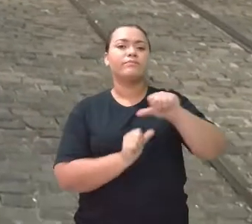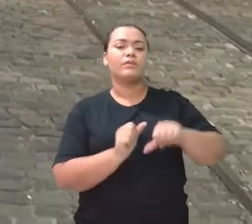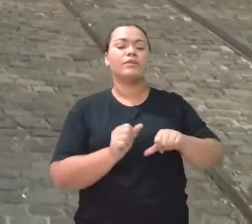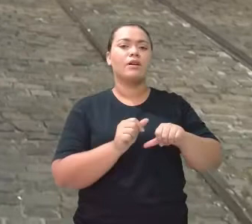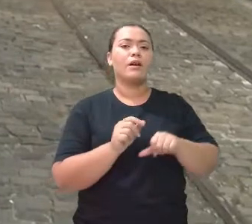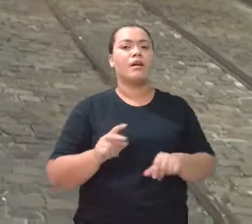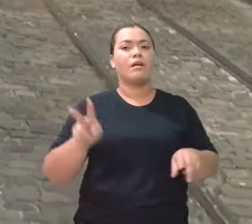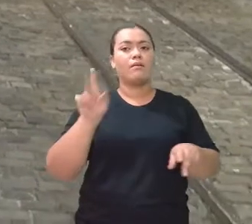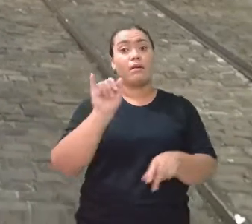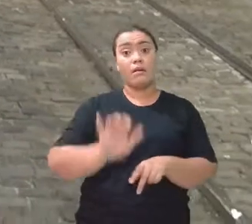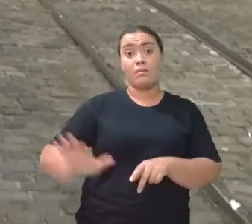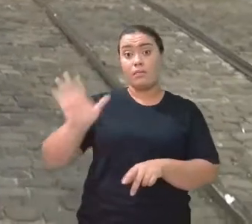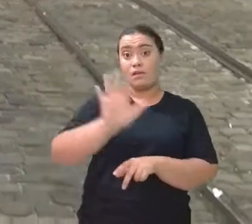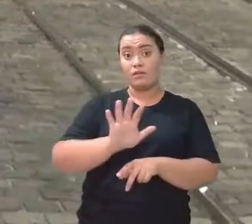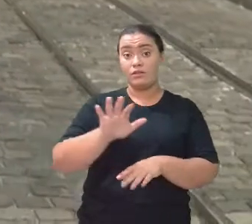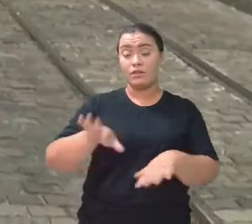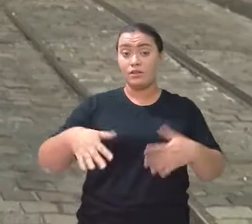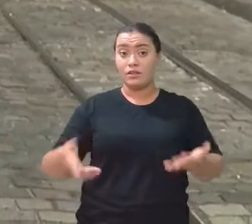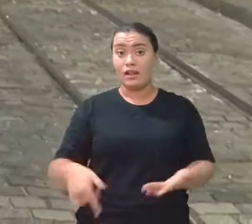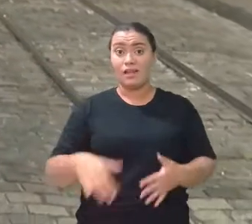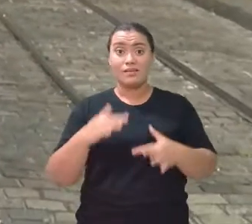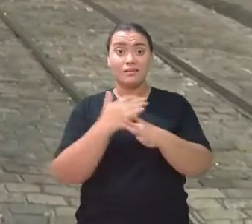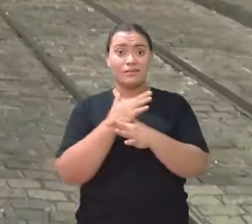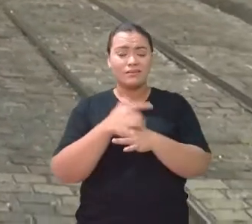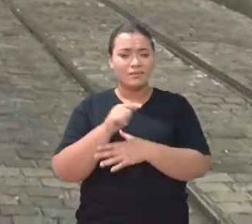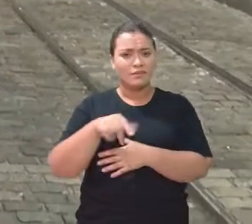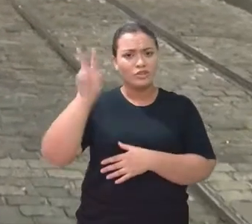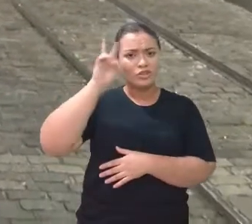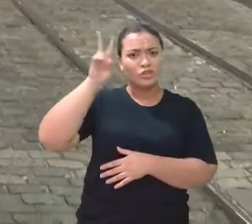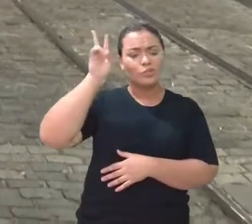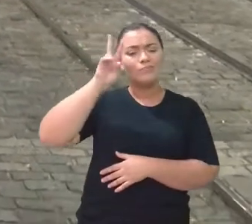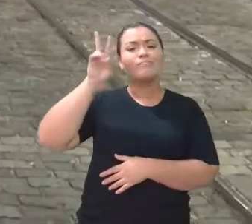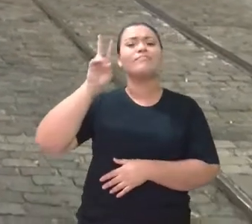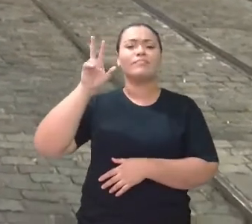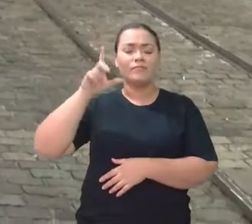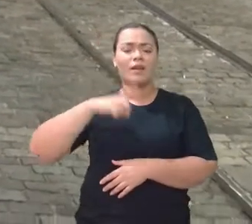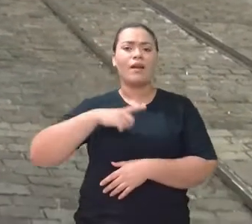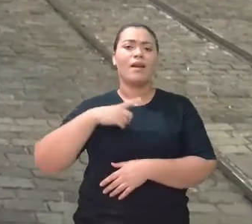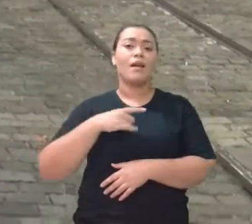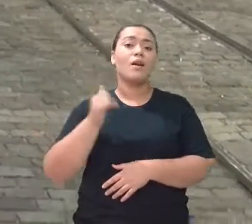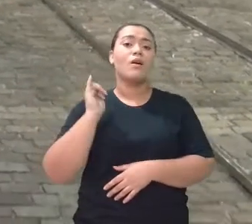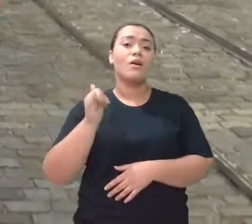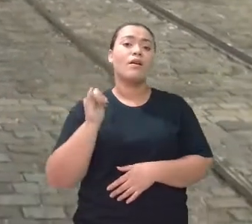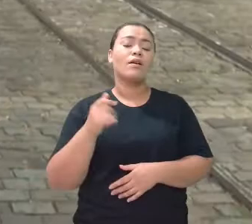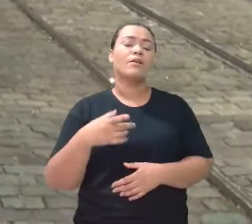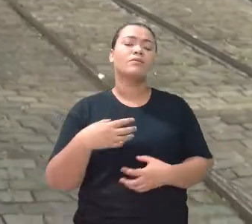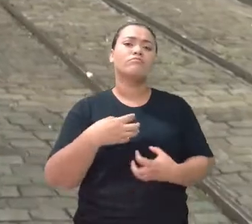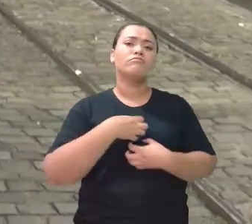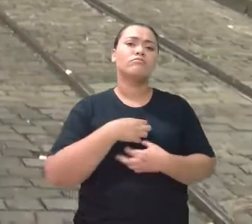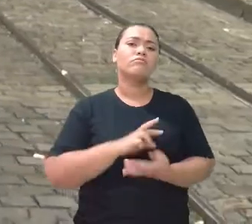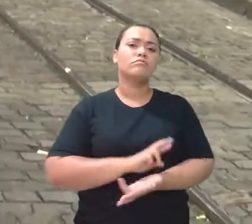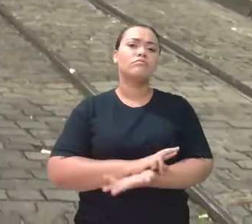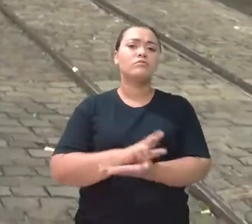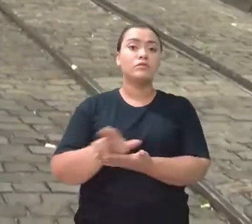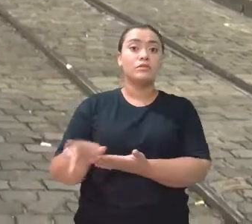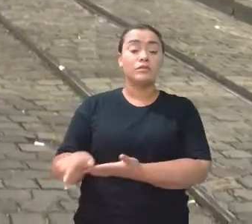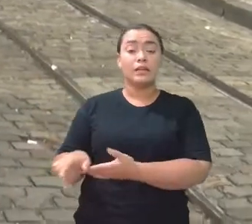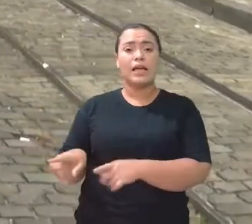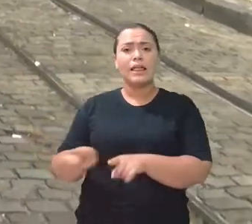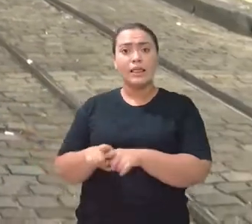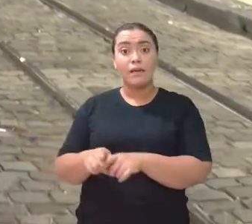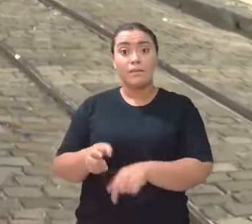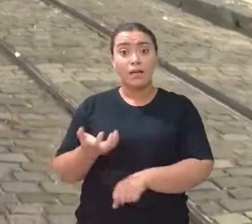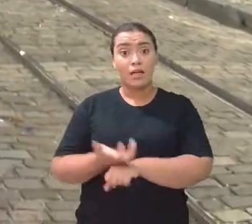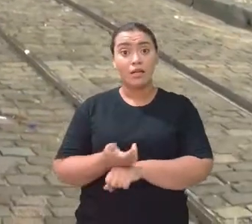paisagem. Então, a história da nossa cidade, ela é contada de diferentes formas, inclusive a geografia vai olhar